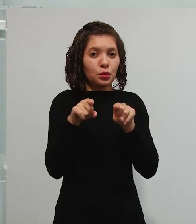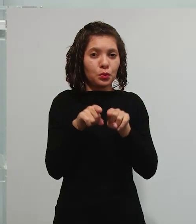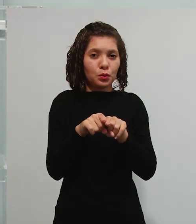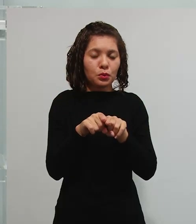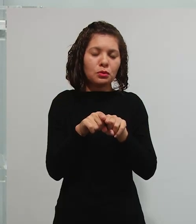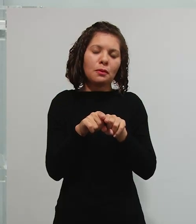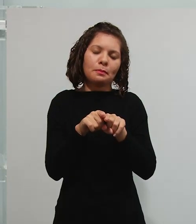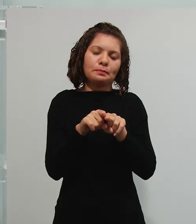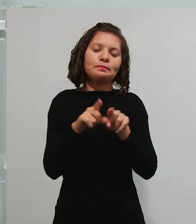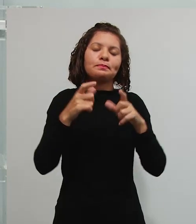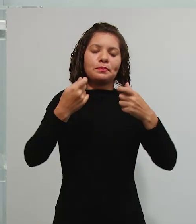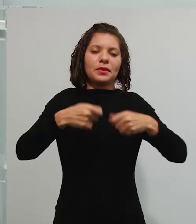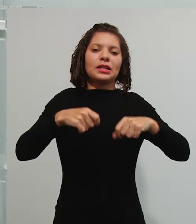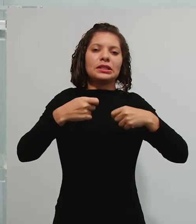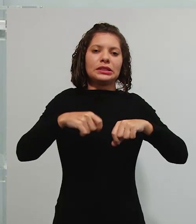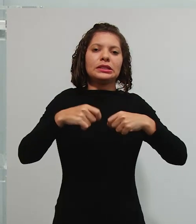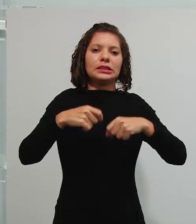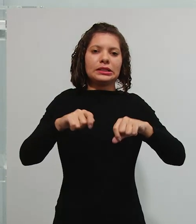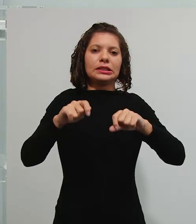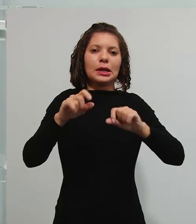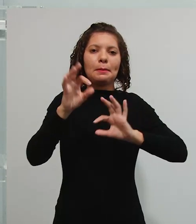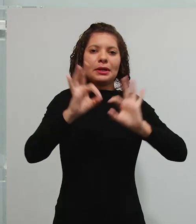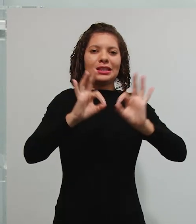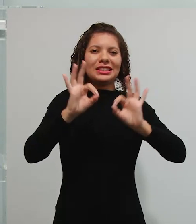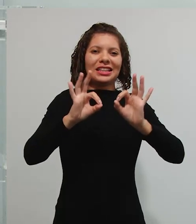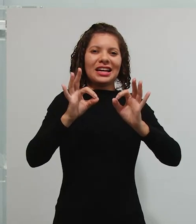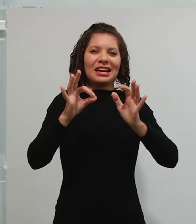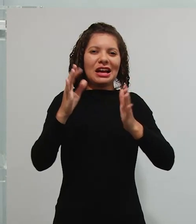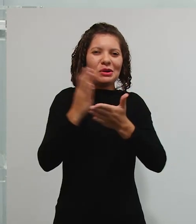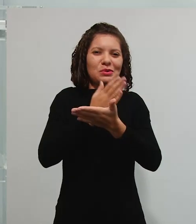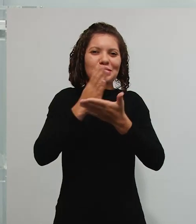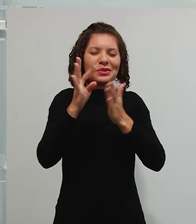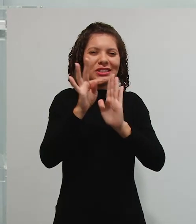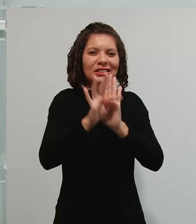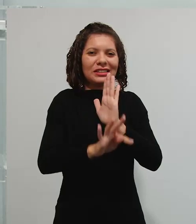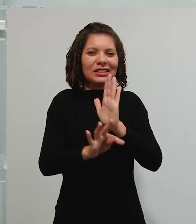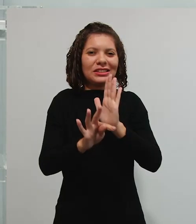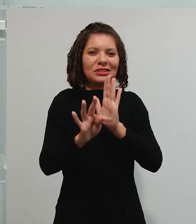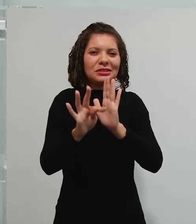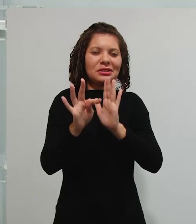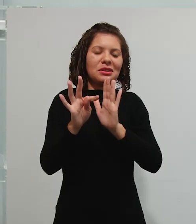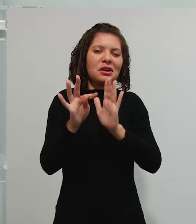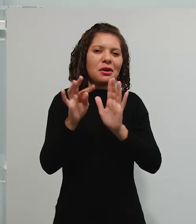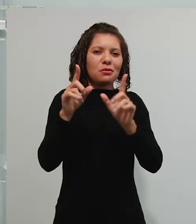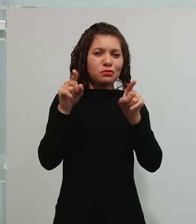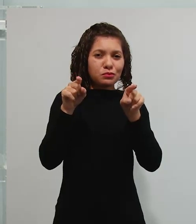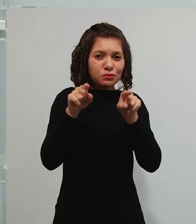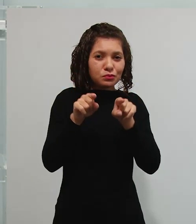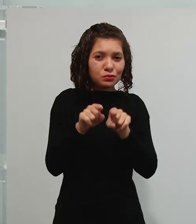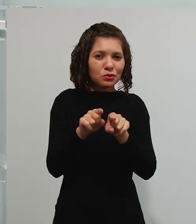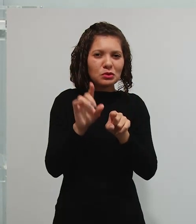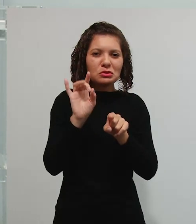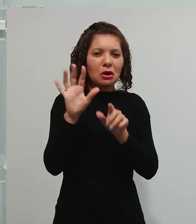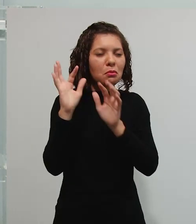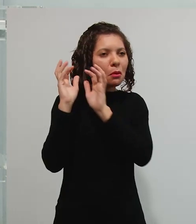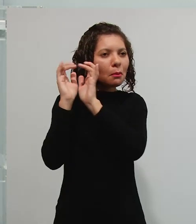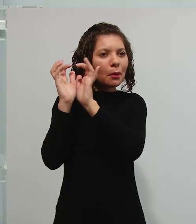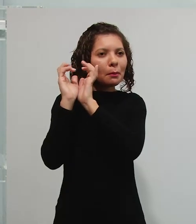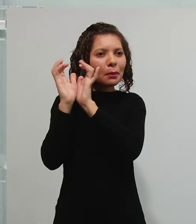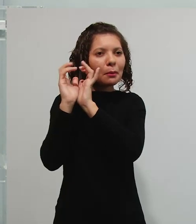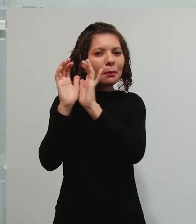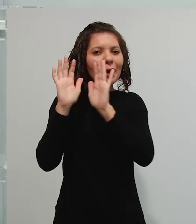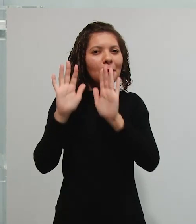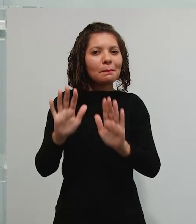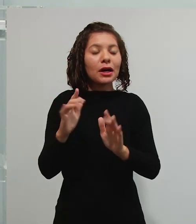alguns textos mais curtos eu faço um planejamento apenas mental. Agora outros eu tenho a necessidade de registrar,